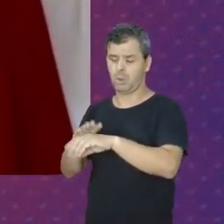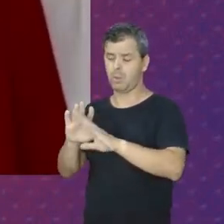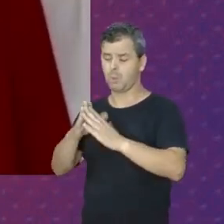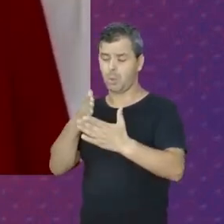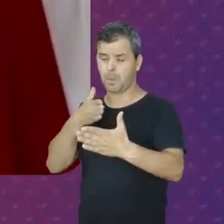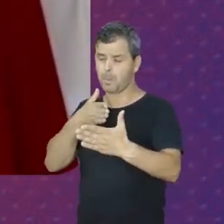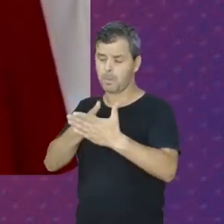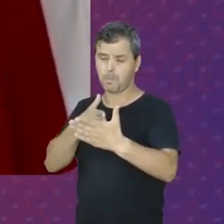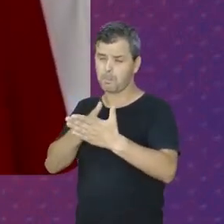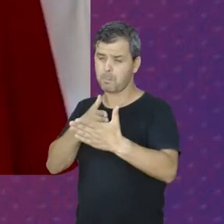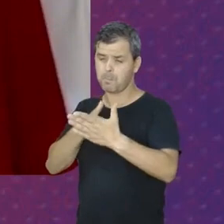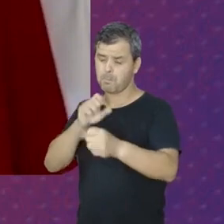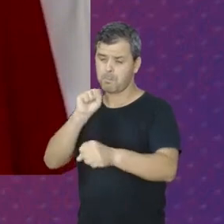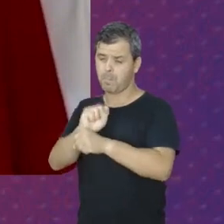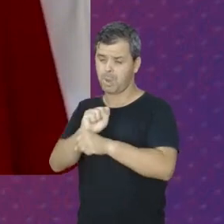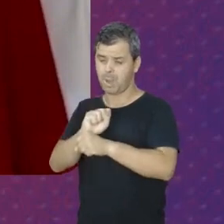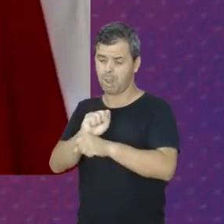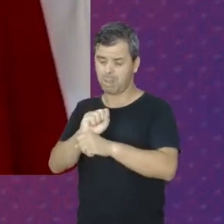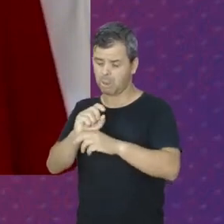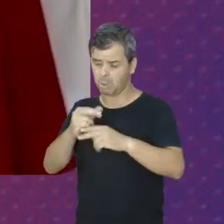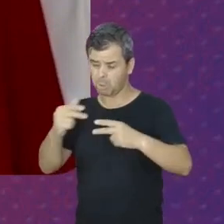interromper esse círculo da doença